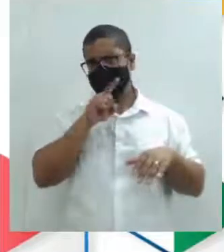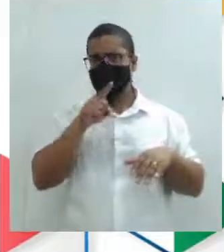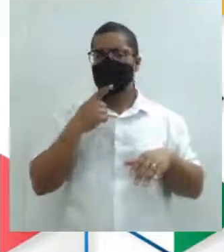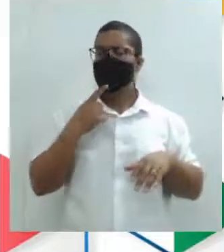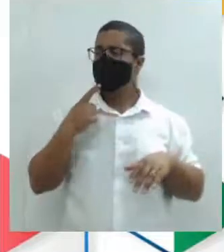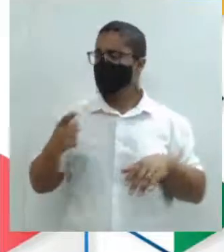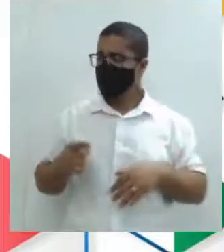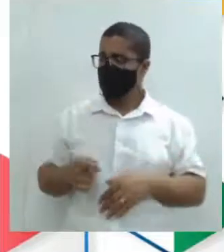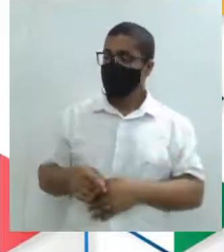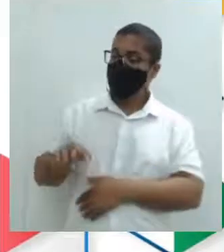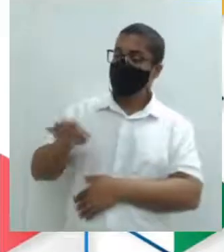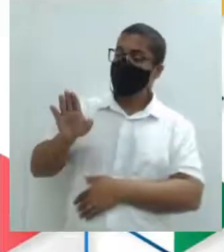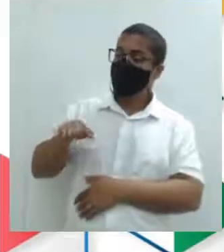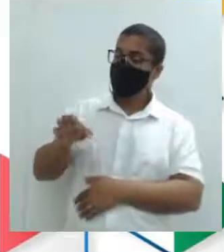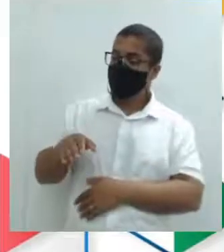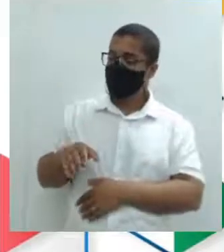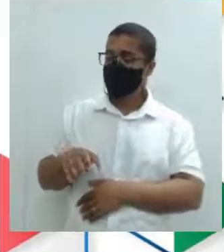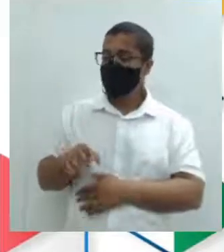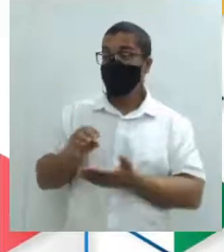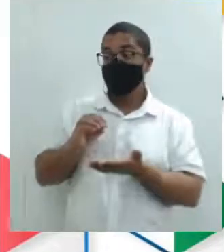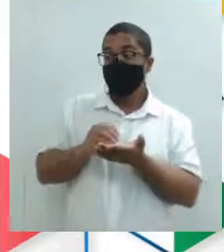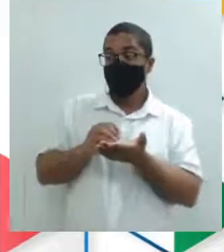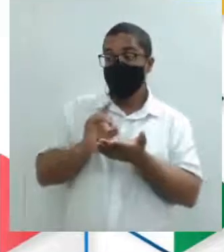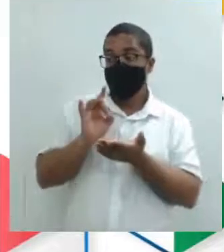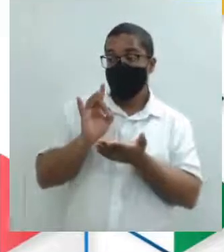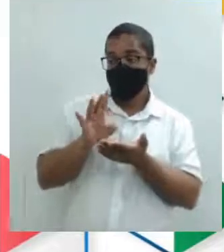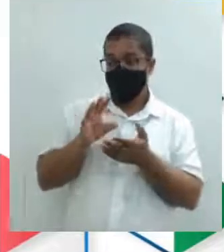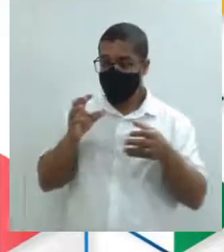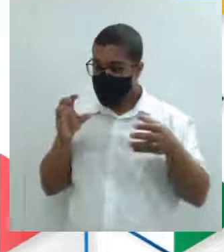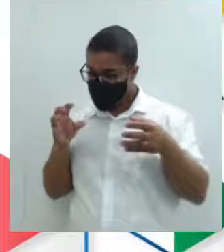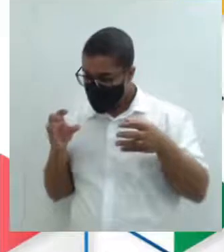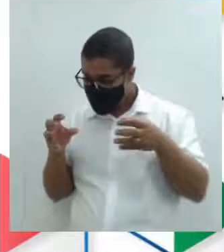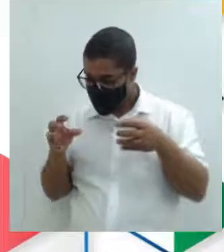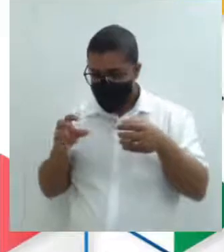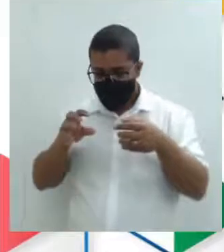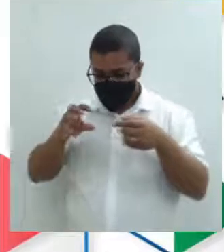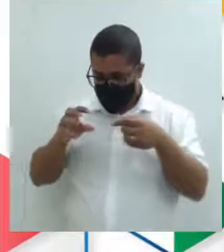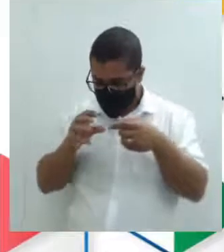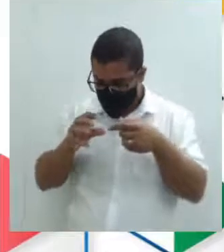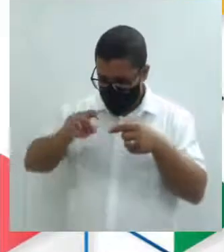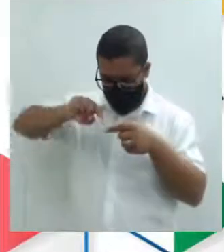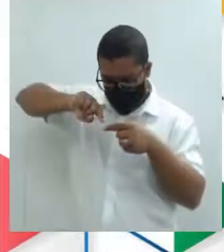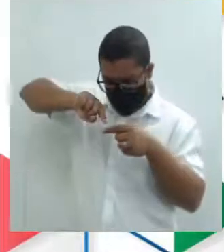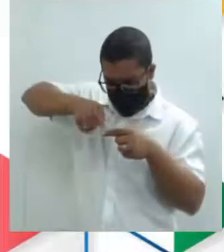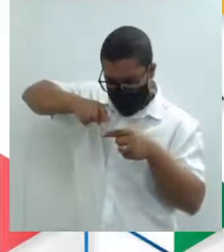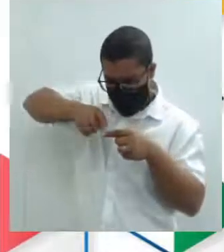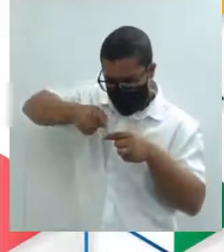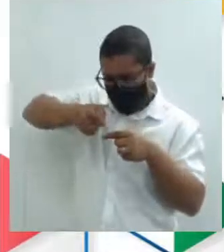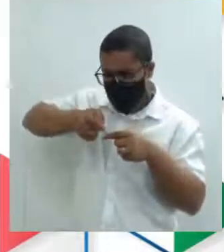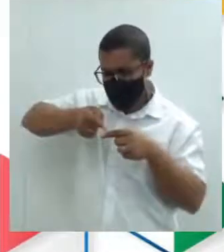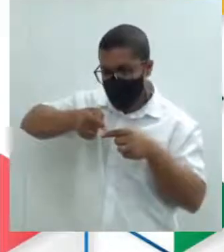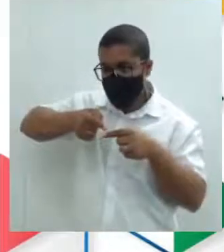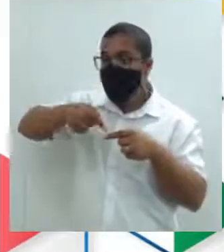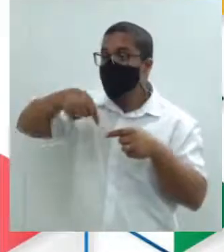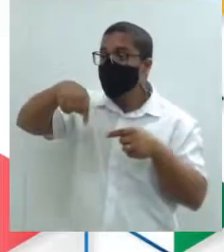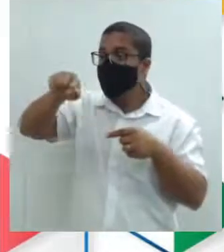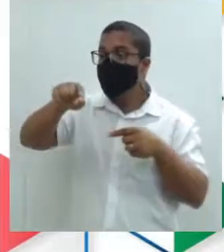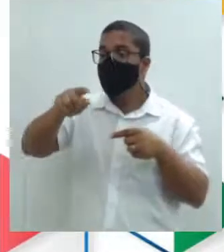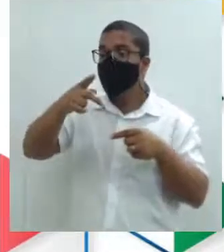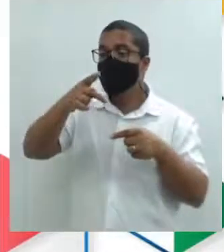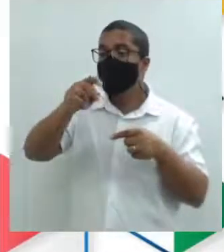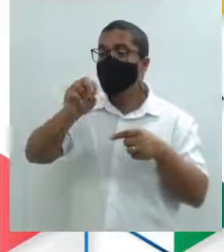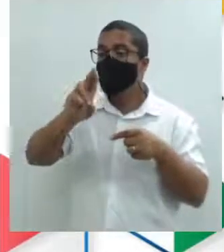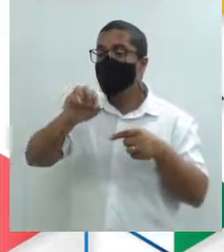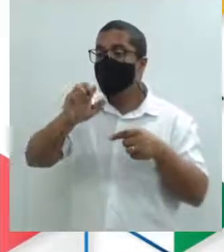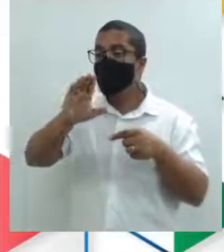assim para ele: só falta encaixar esse parafuso, filho. Vai buscar a porca.